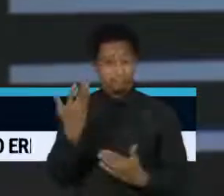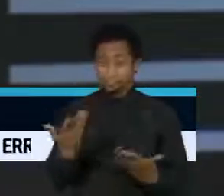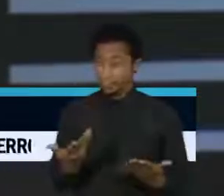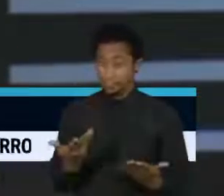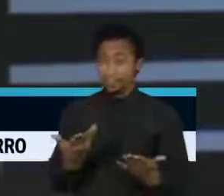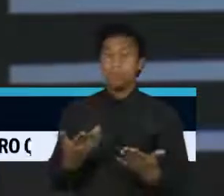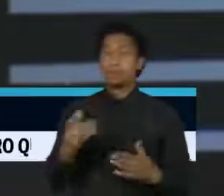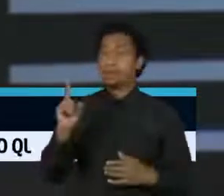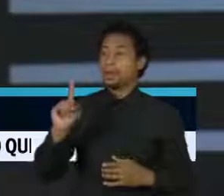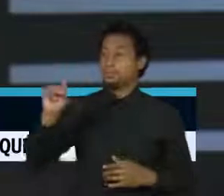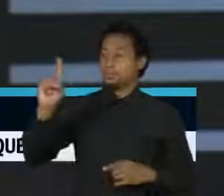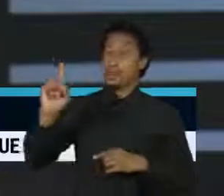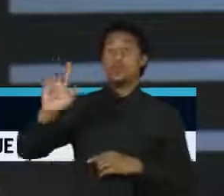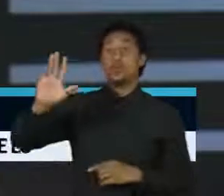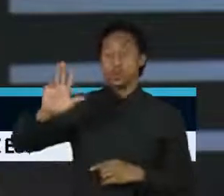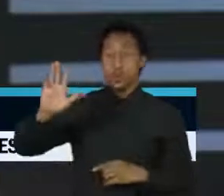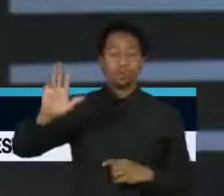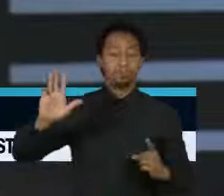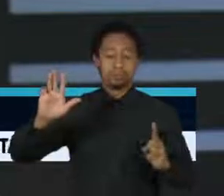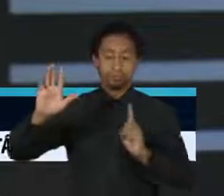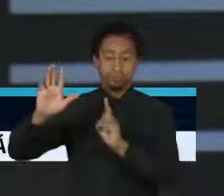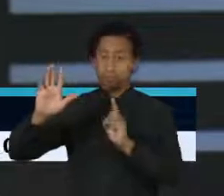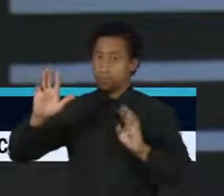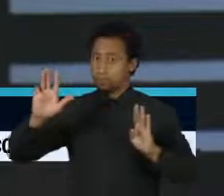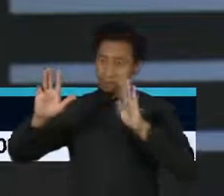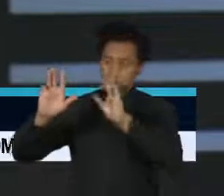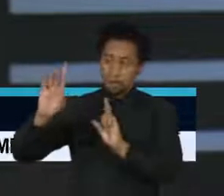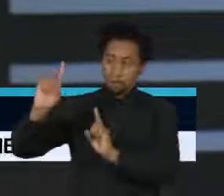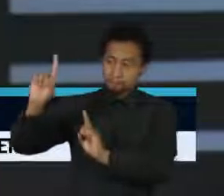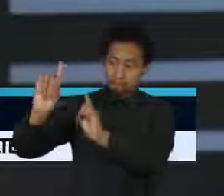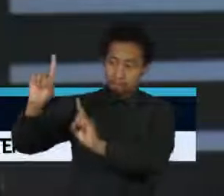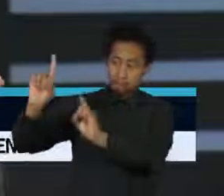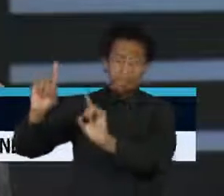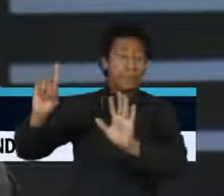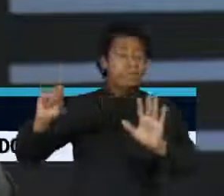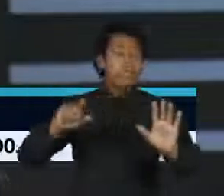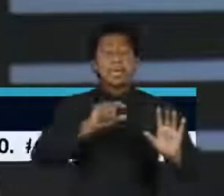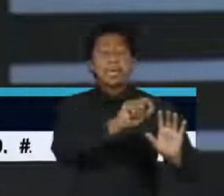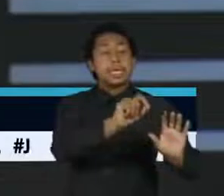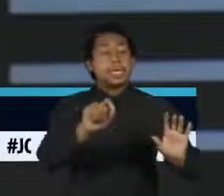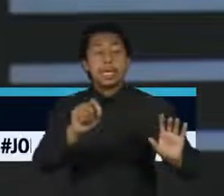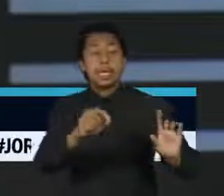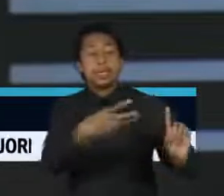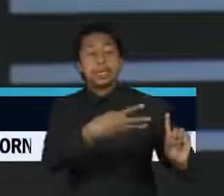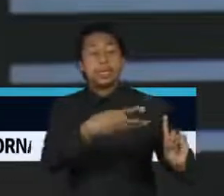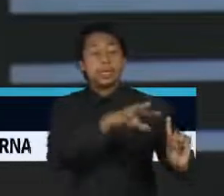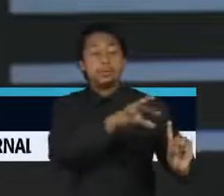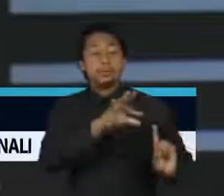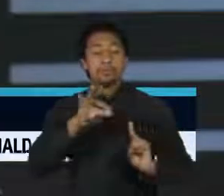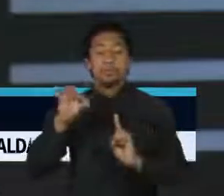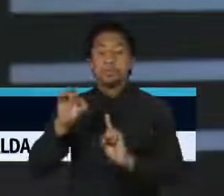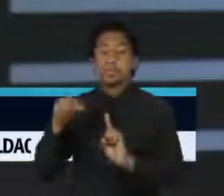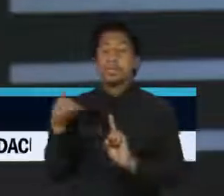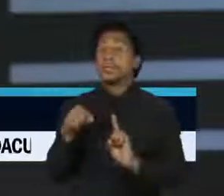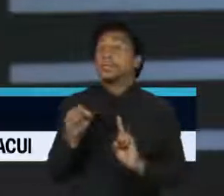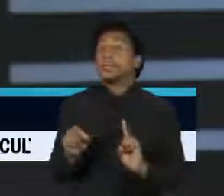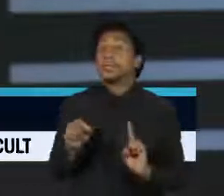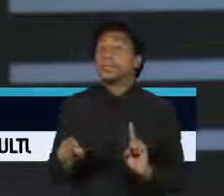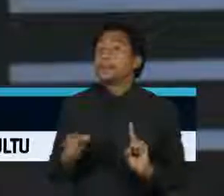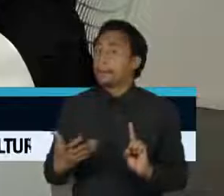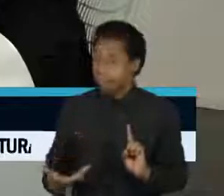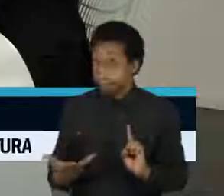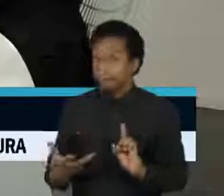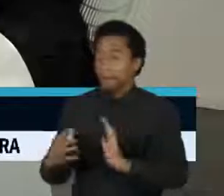certa coordenação entre né várias lideranças e partidos que está Oriente a centro-esquerda ou Central centro direito